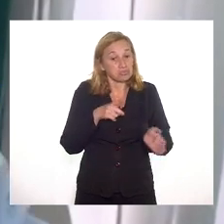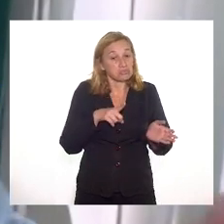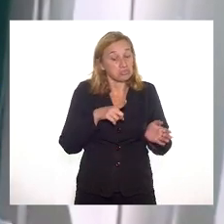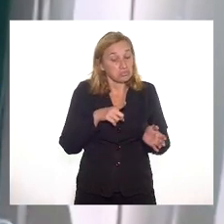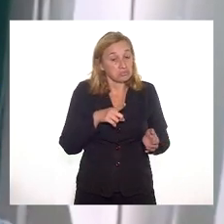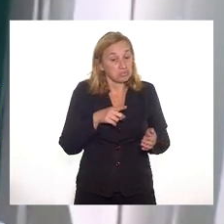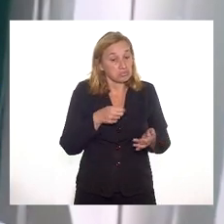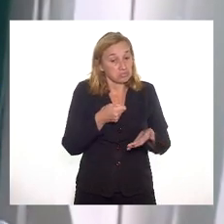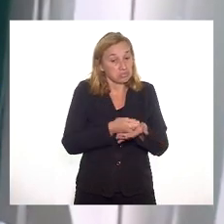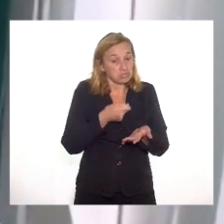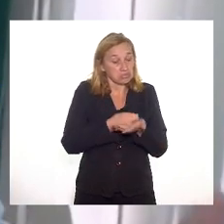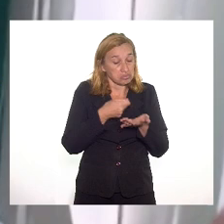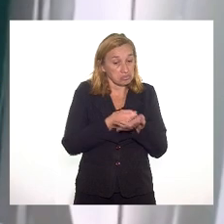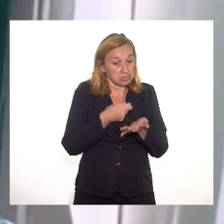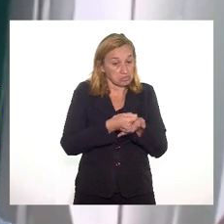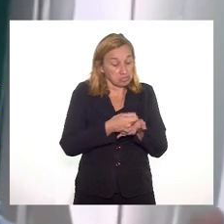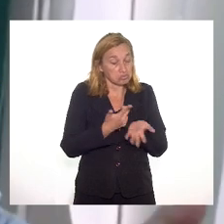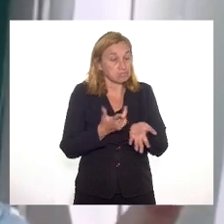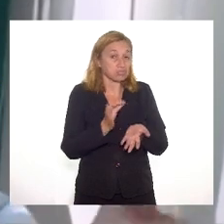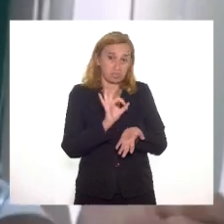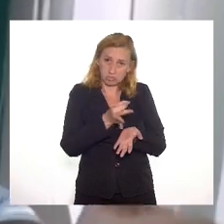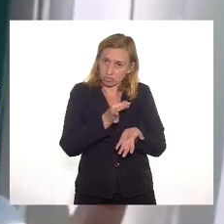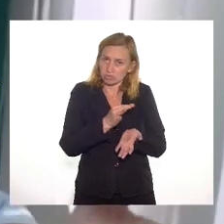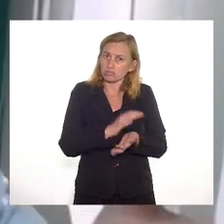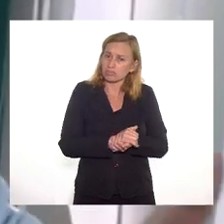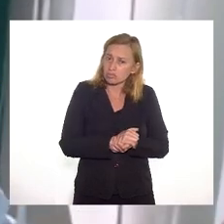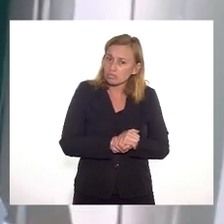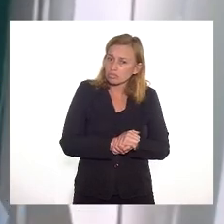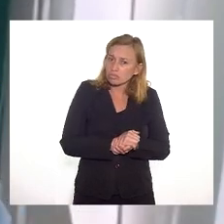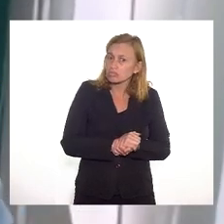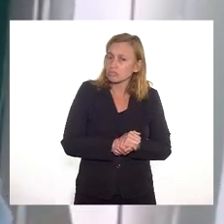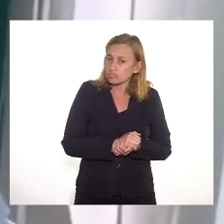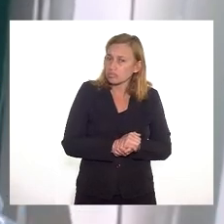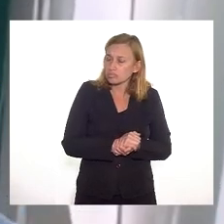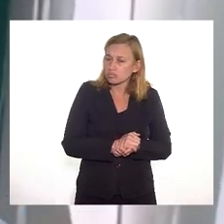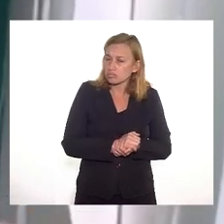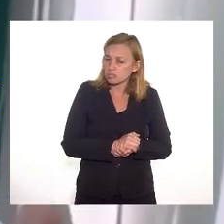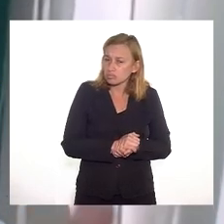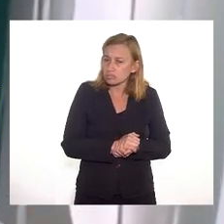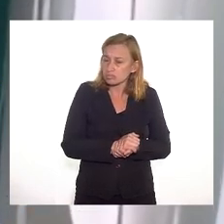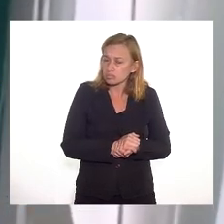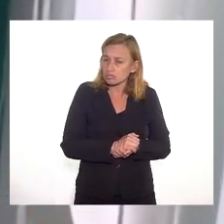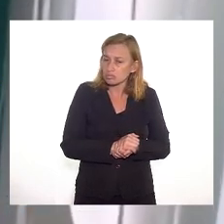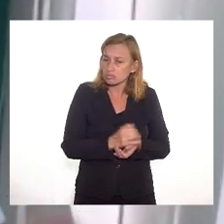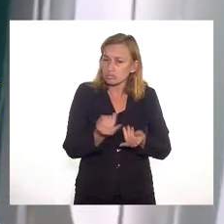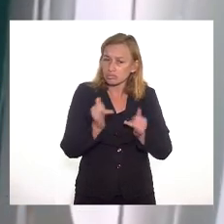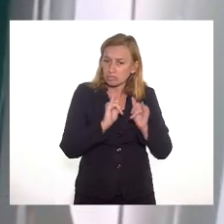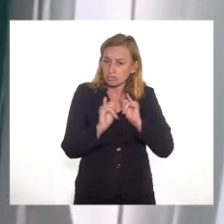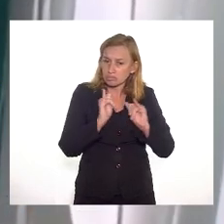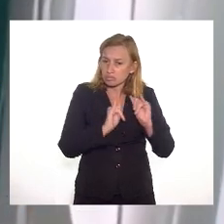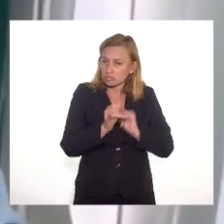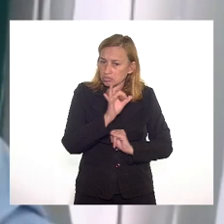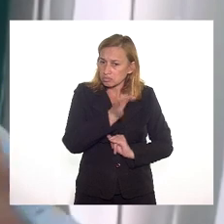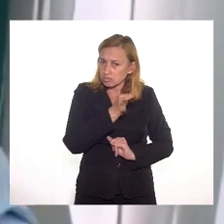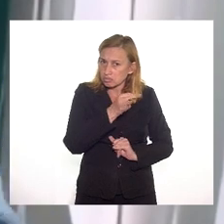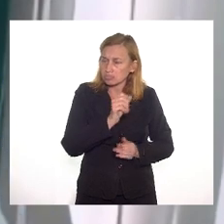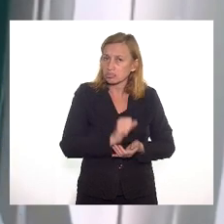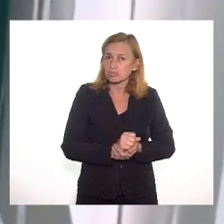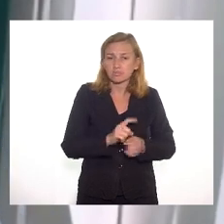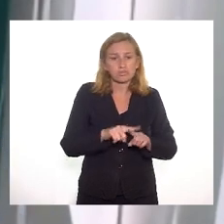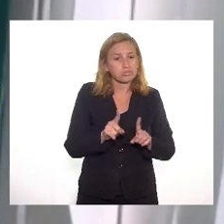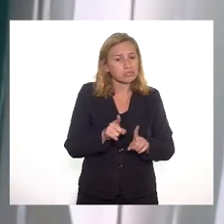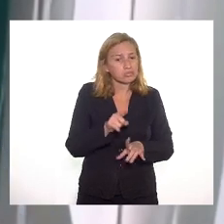procedimento. Evidentemente, evidentemente que há que se ter critérios para a difusão das informações ali contidas, mas